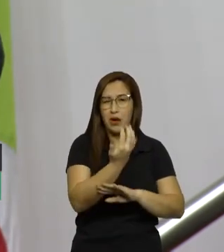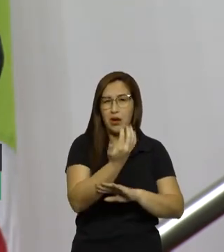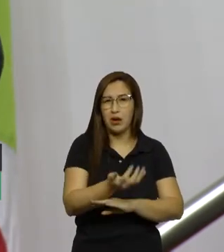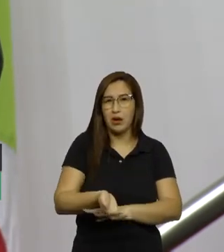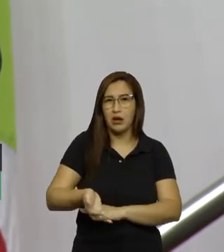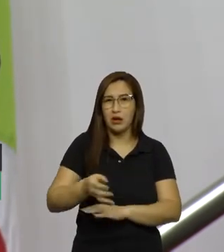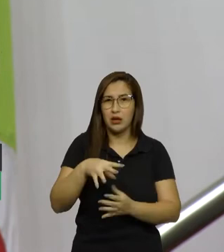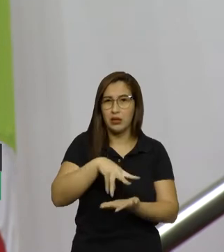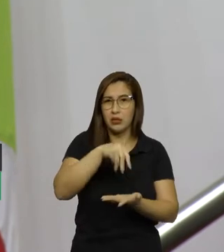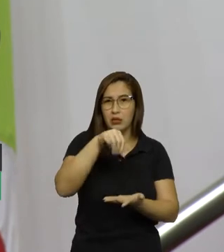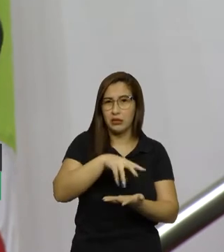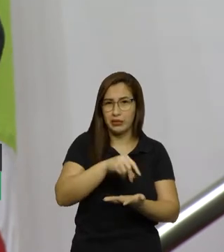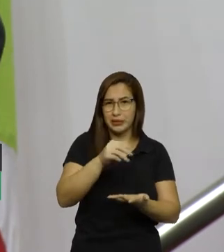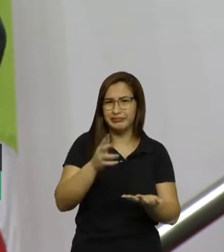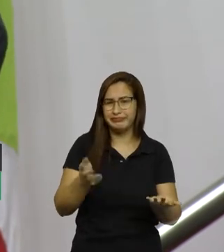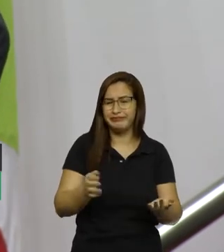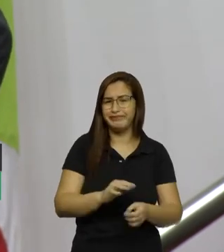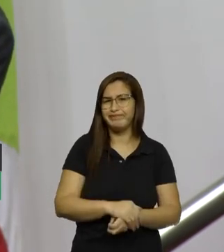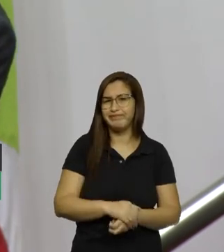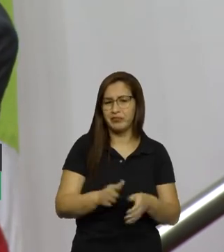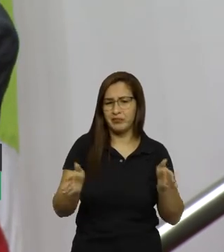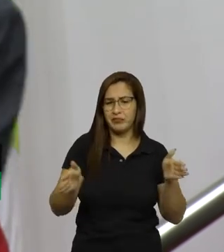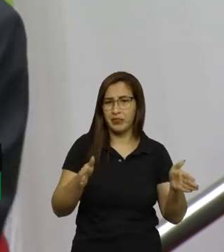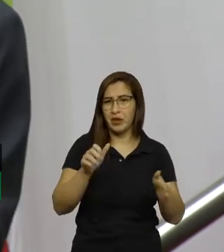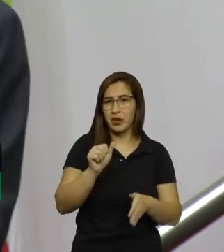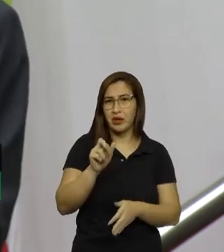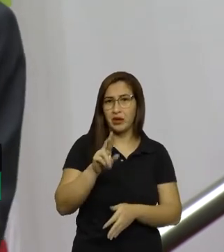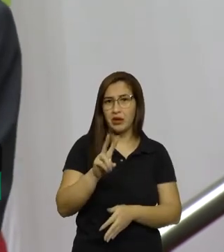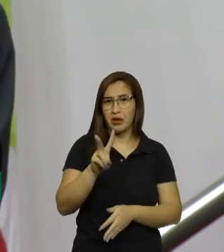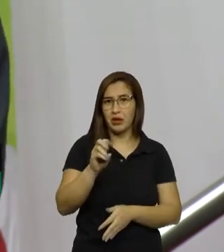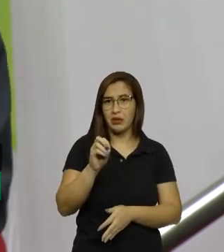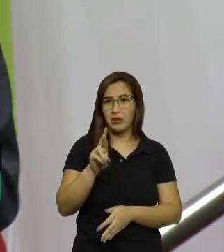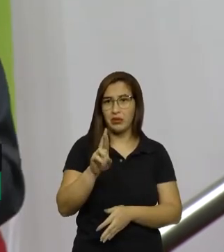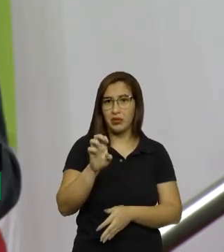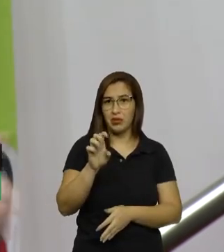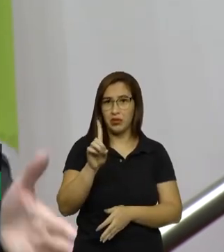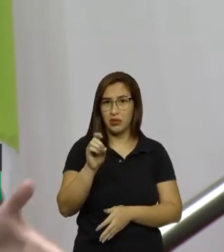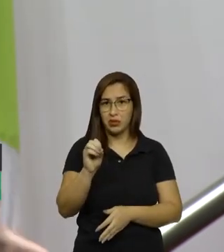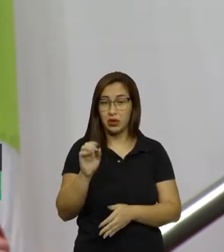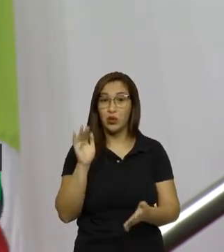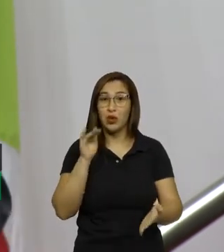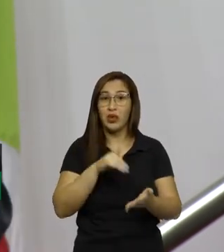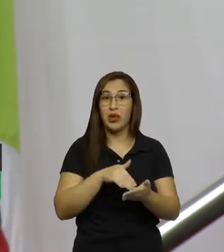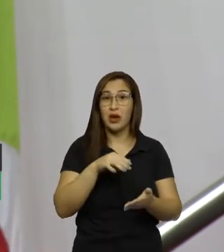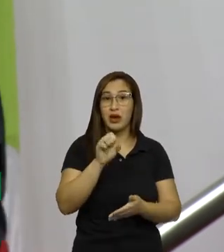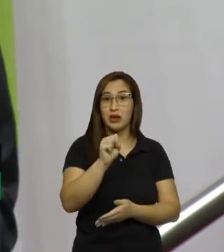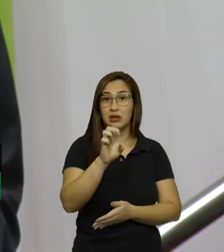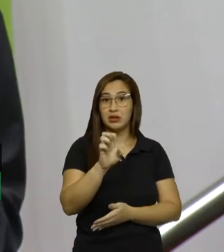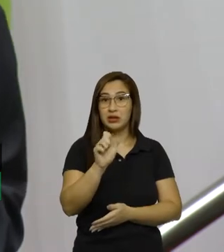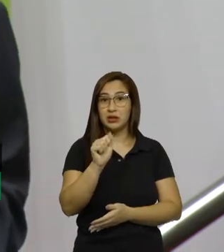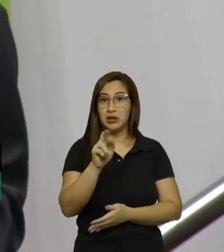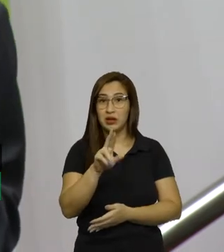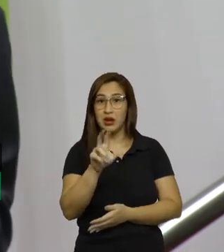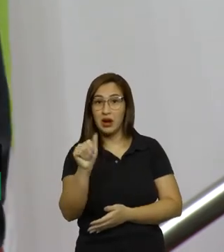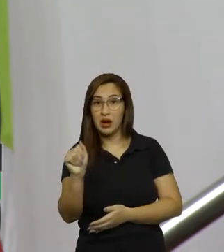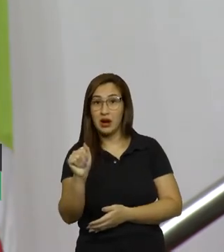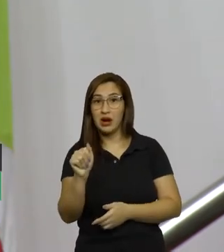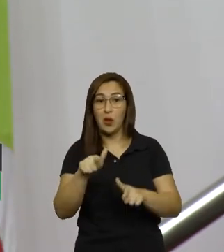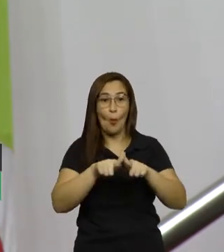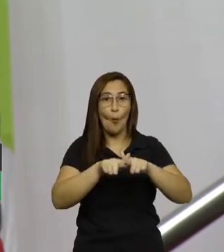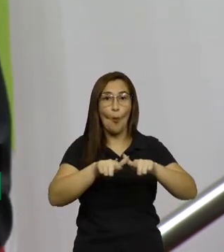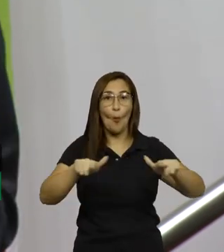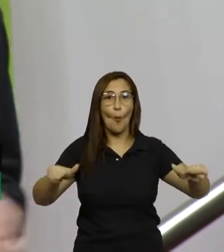trecho de Arvoredo a Seara deu deserto. Não